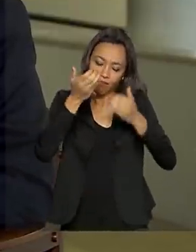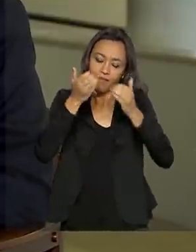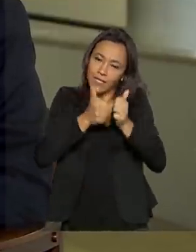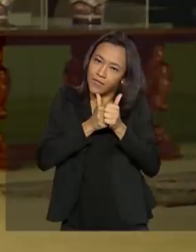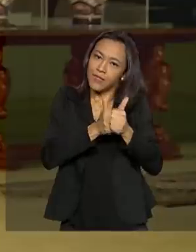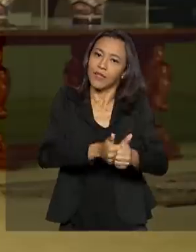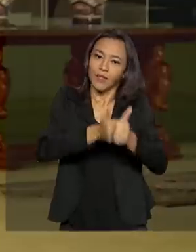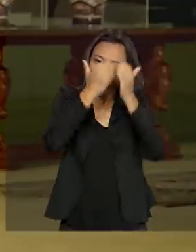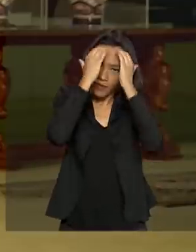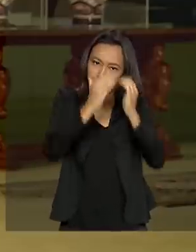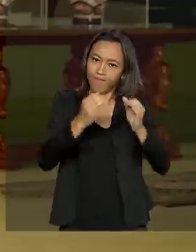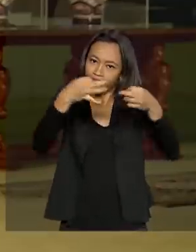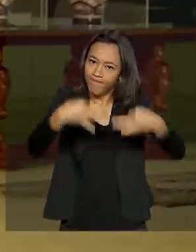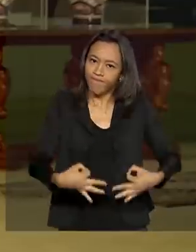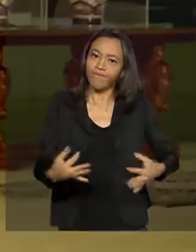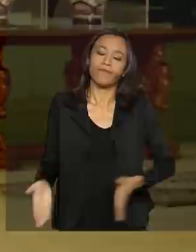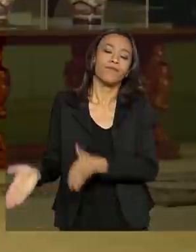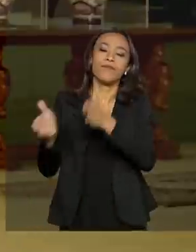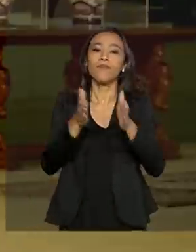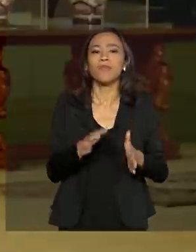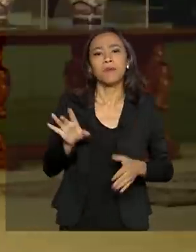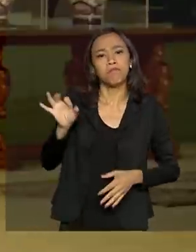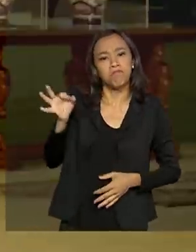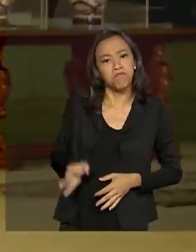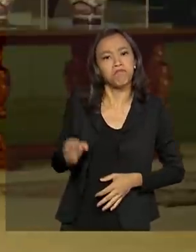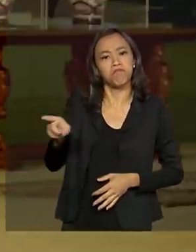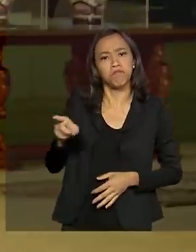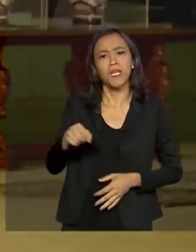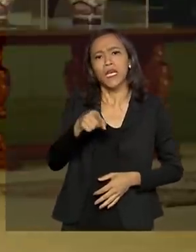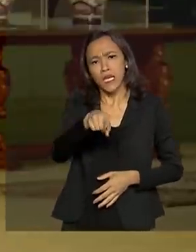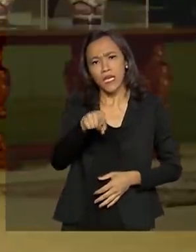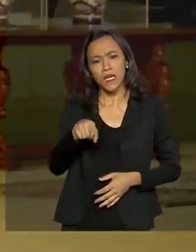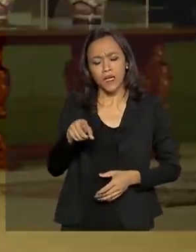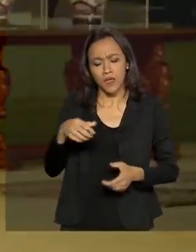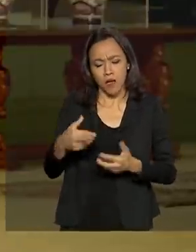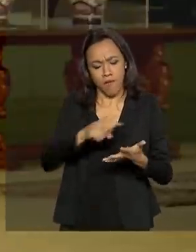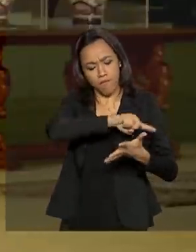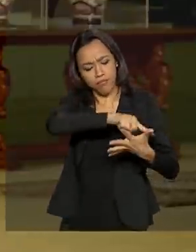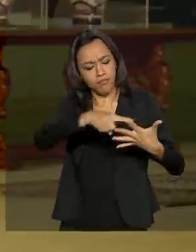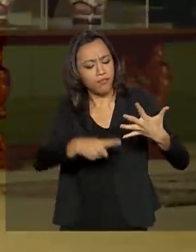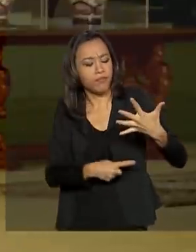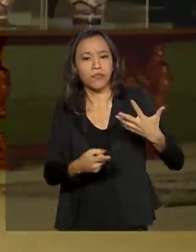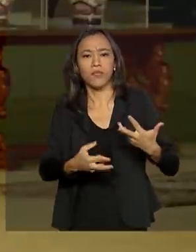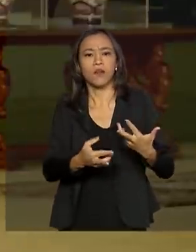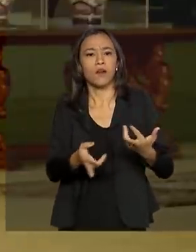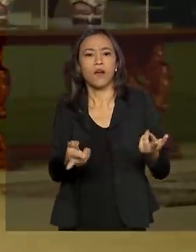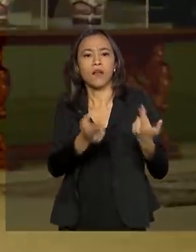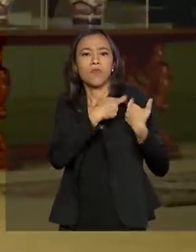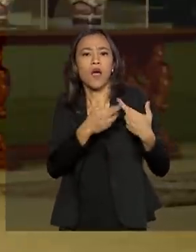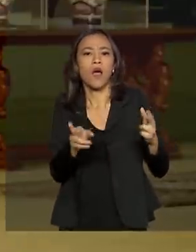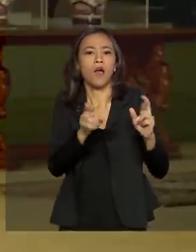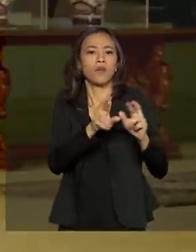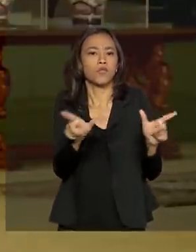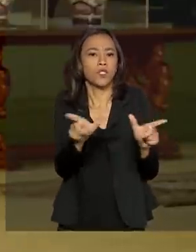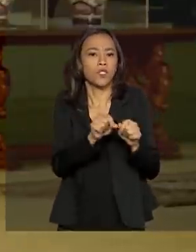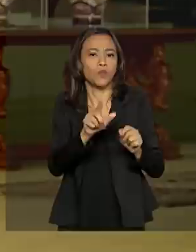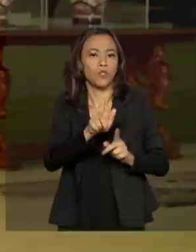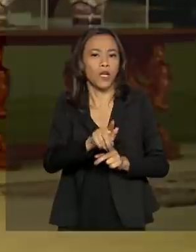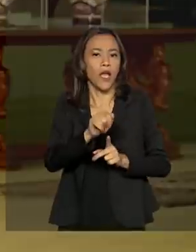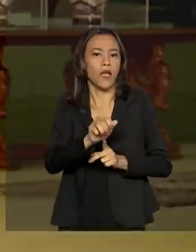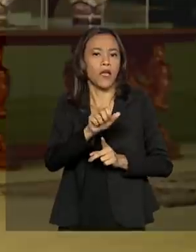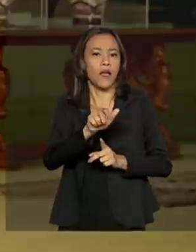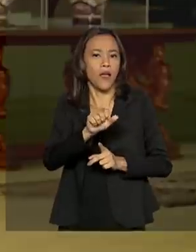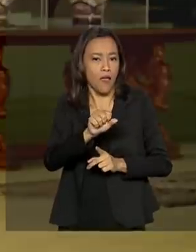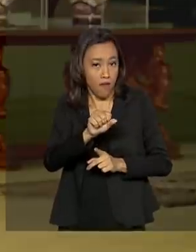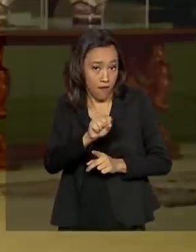maneira possível. Perfeito, ministro. E aí, nesse contexto, diante das funções do GSI, o que, que vocês podem assessorar ou fazem